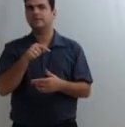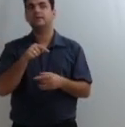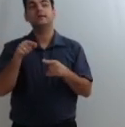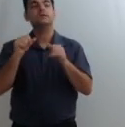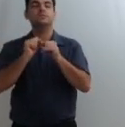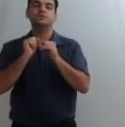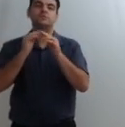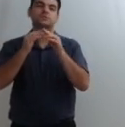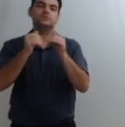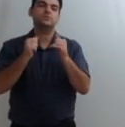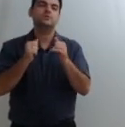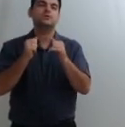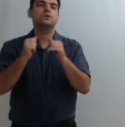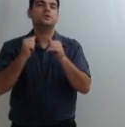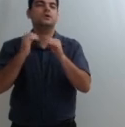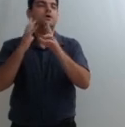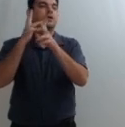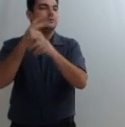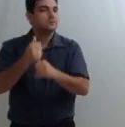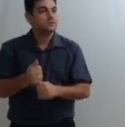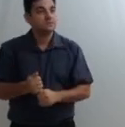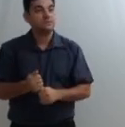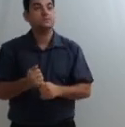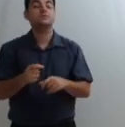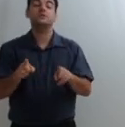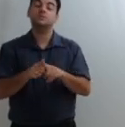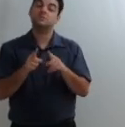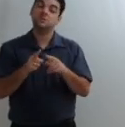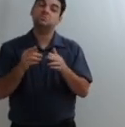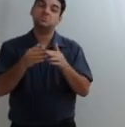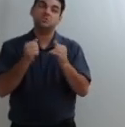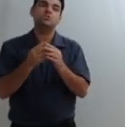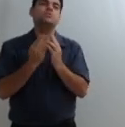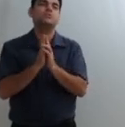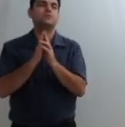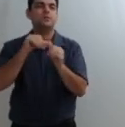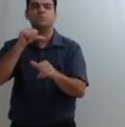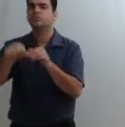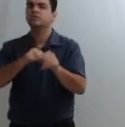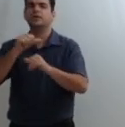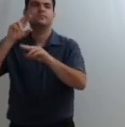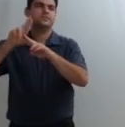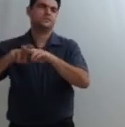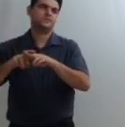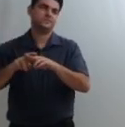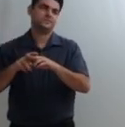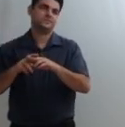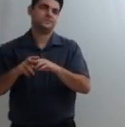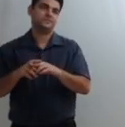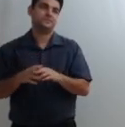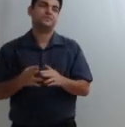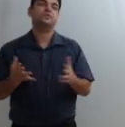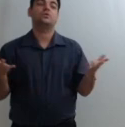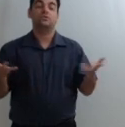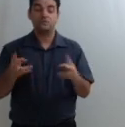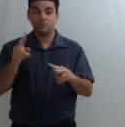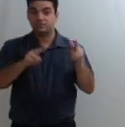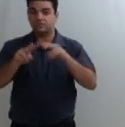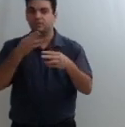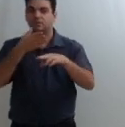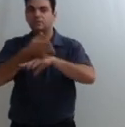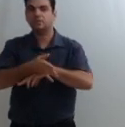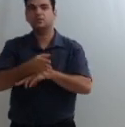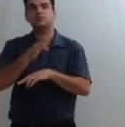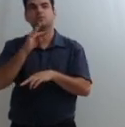sentido estrito à corte a qual e, além disso, peticionou requerendo a revogação da sua prisão preventiva. Observa-se ainda, ao acessar a portal do Tribunal de